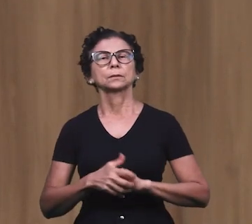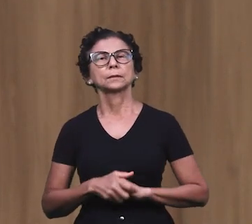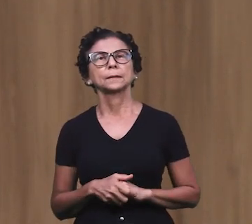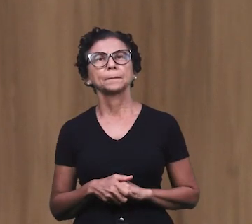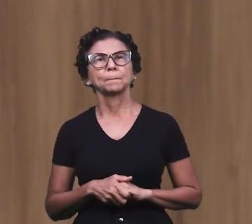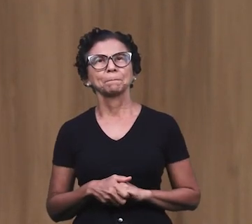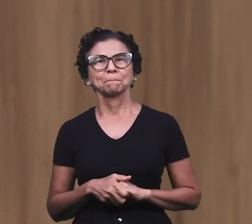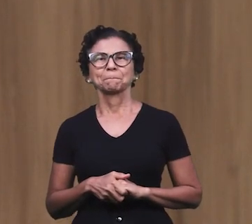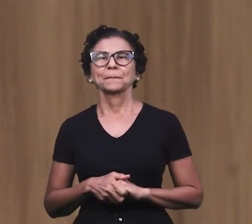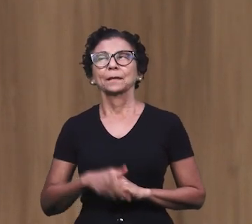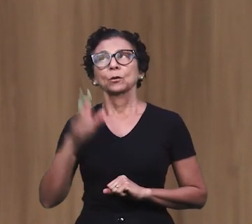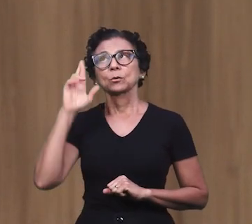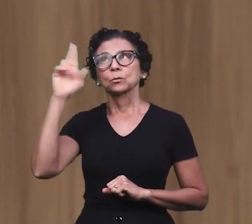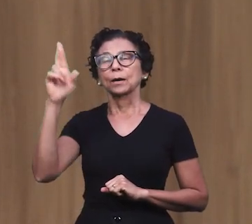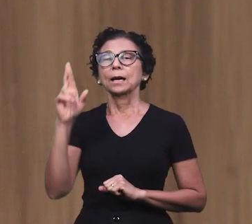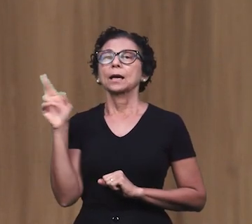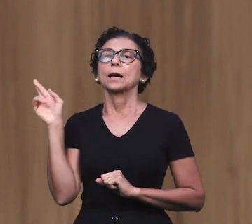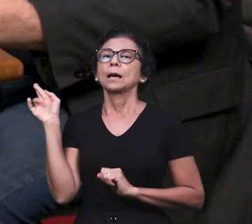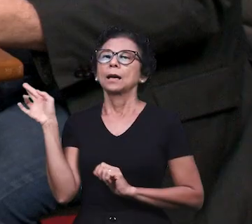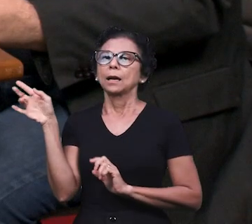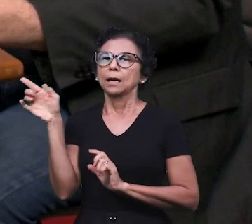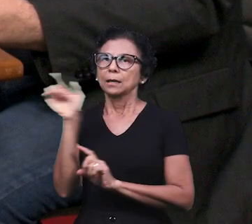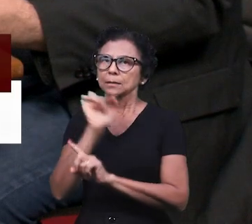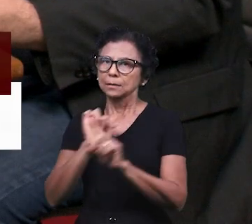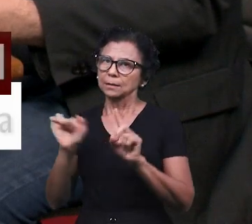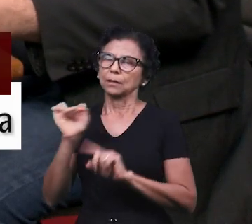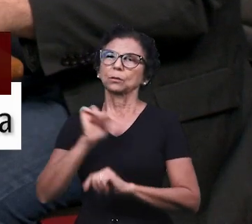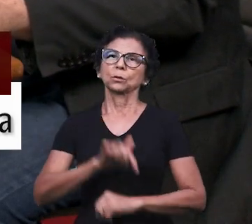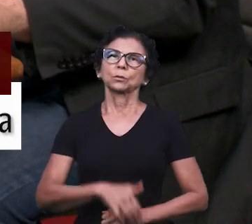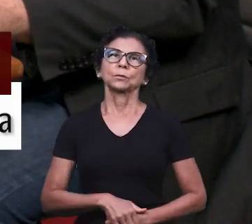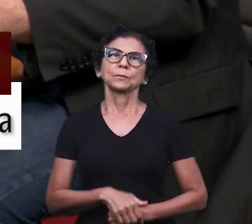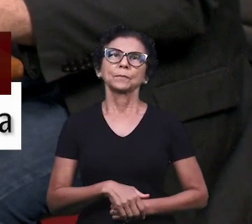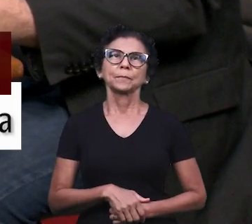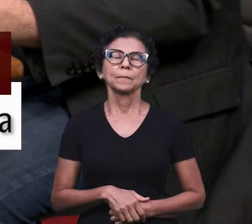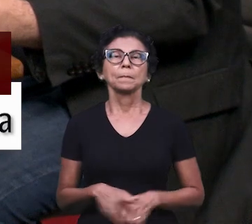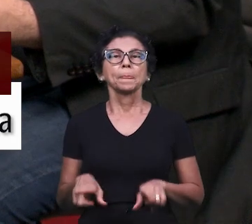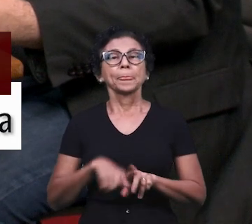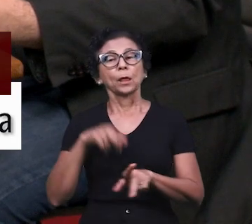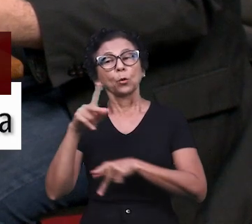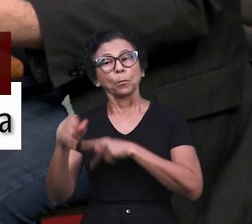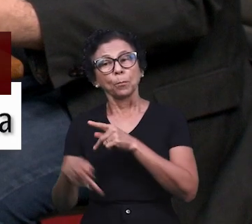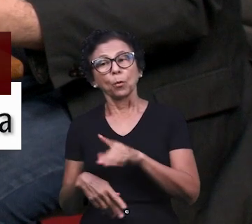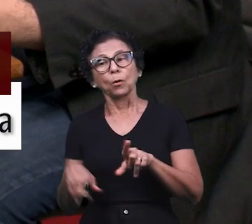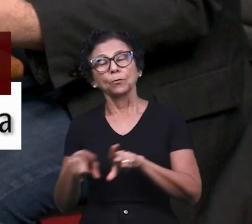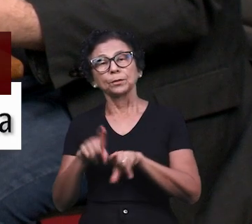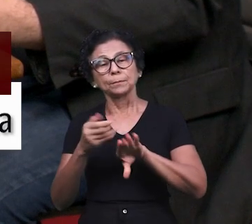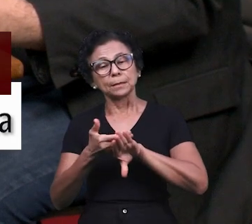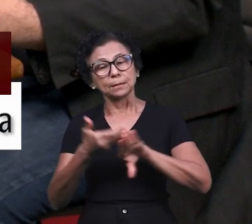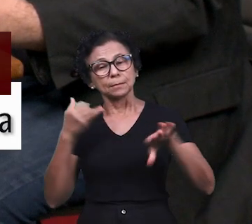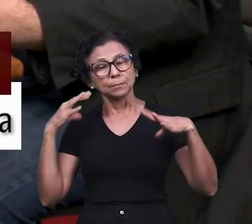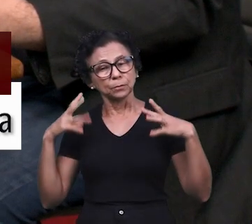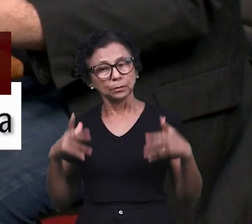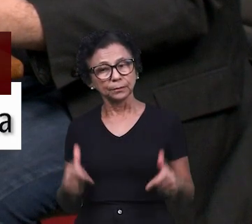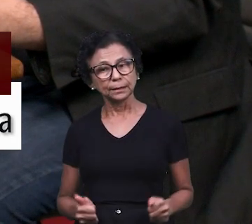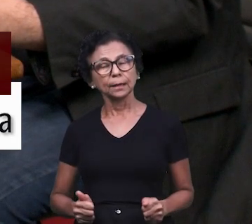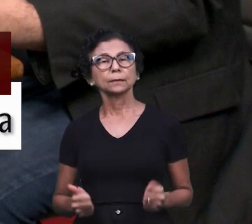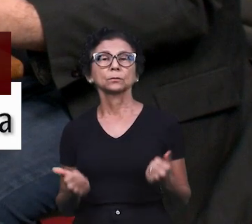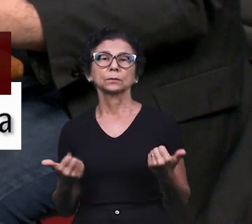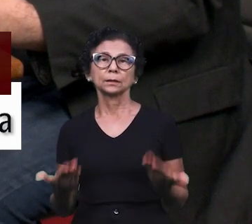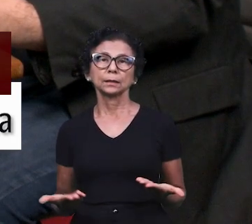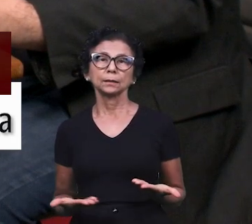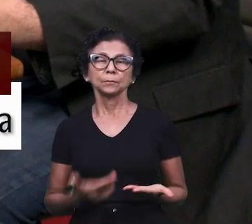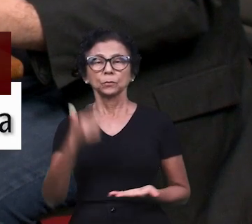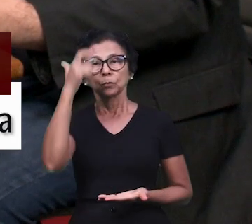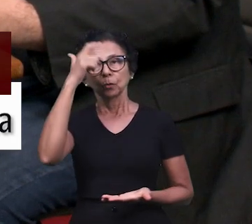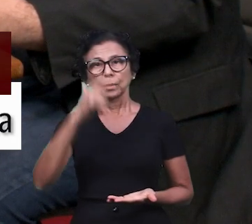ele é santo. E ele diz ao seu povo, sede santo, porque eu sou santo. Então, a